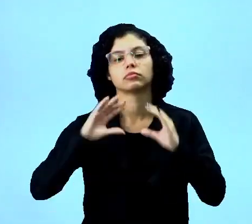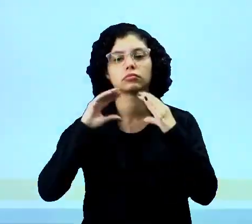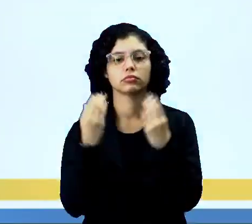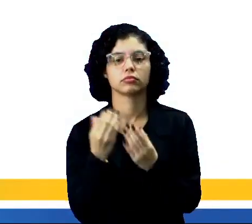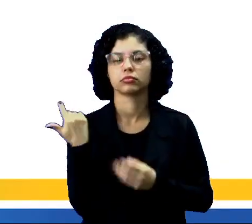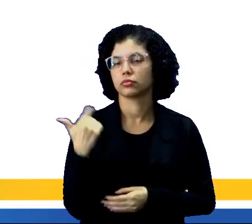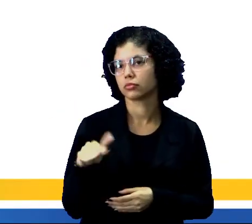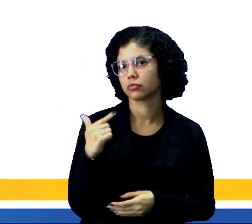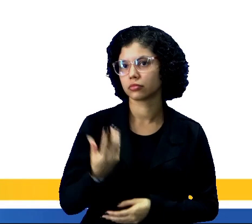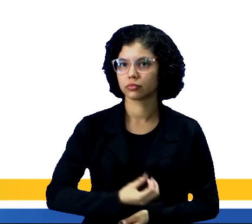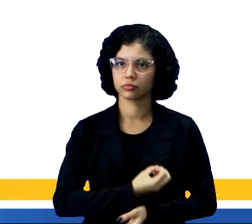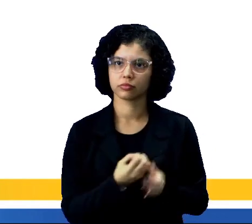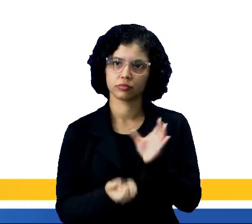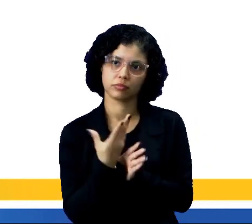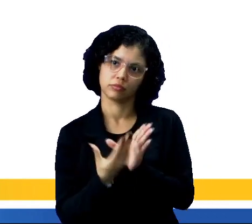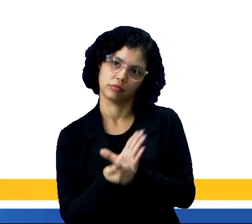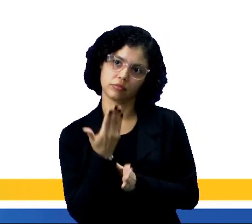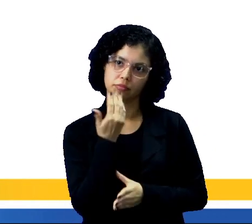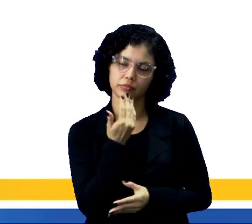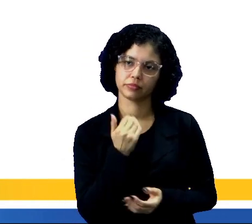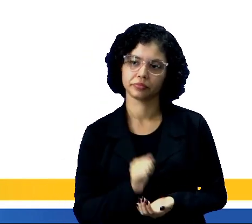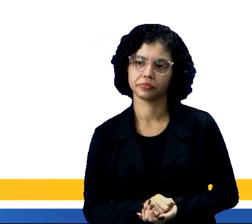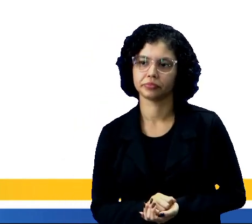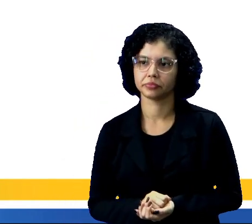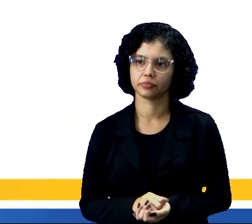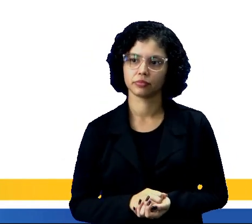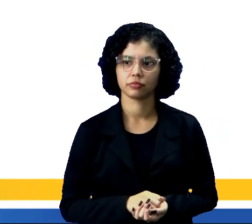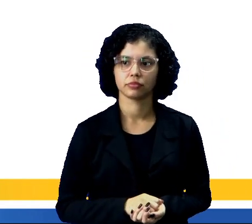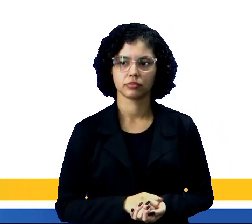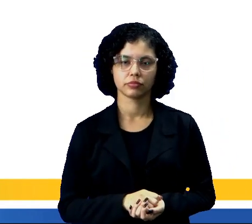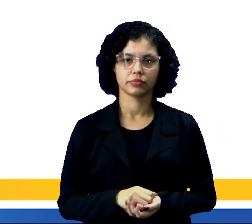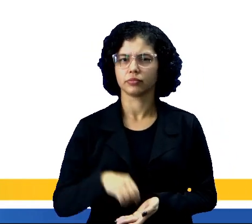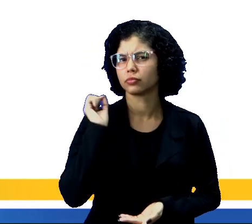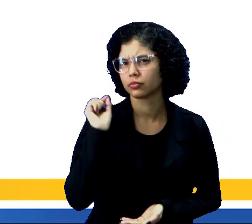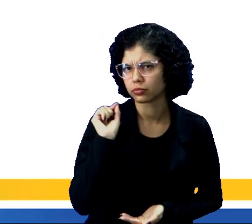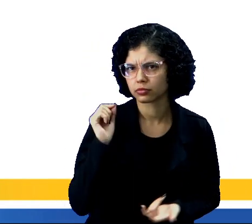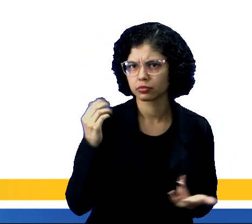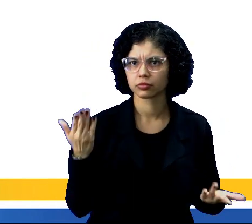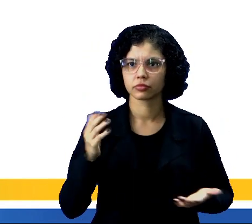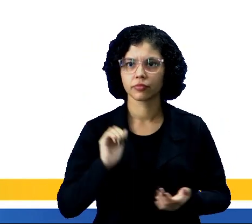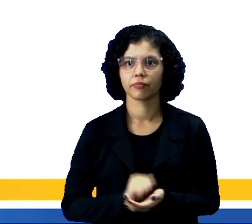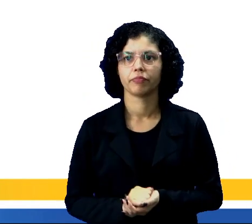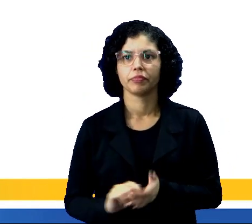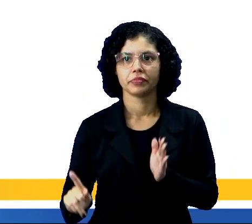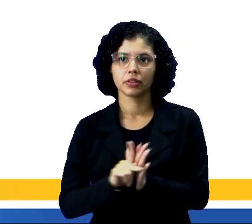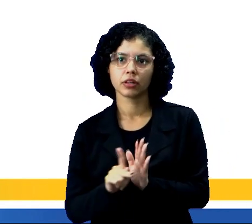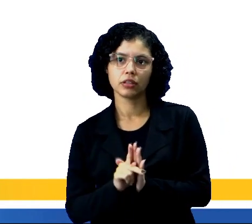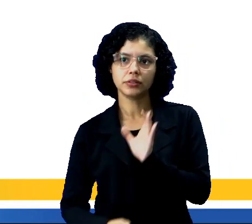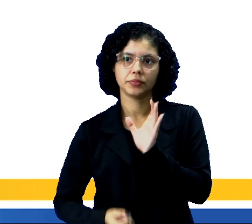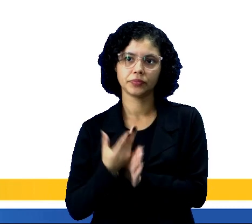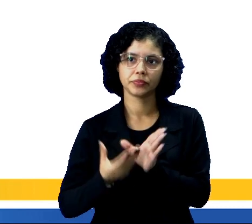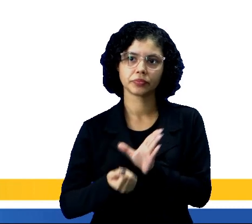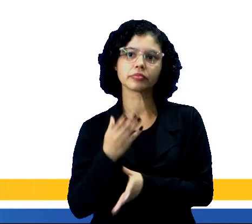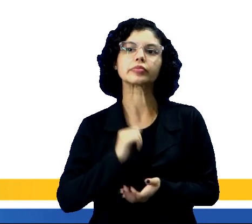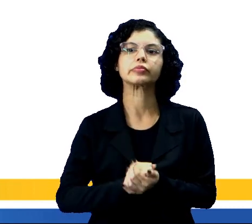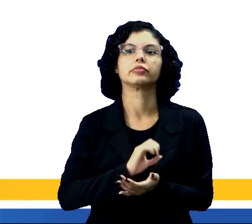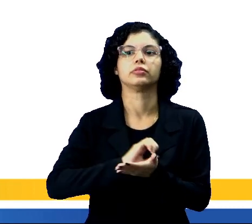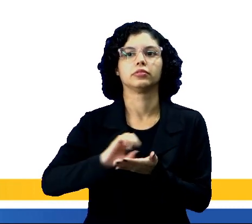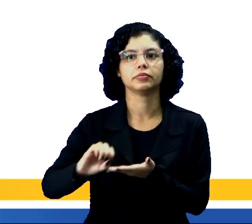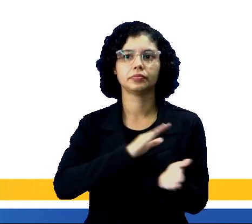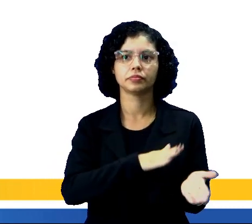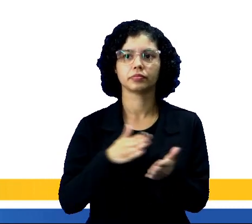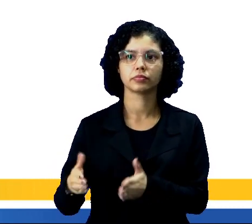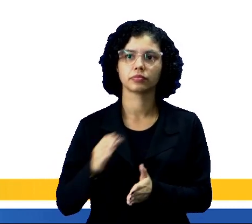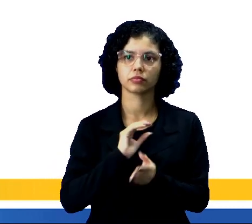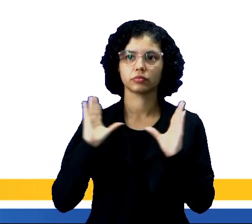não produzem aí o seu próprio alimento. Então, o que são? É a capacidade de produzir compostos orgânicos